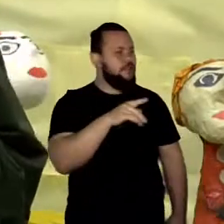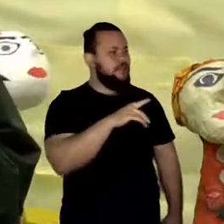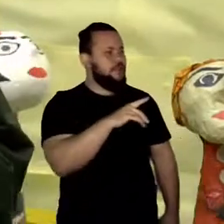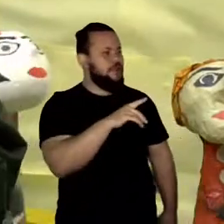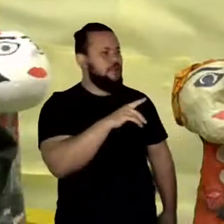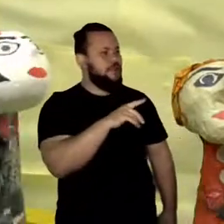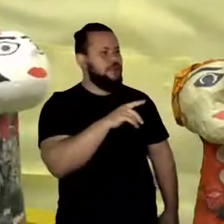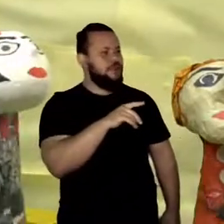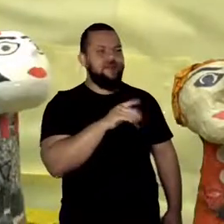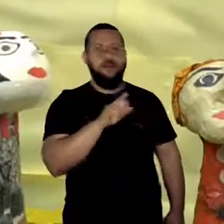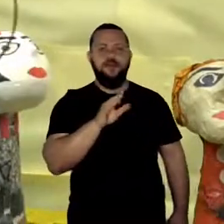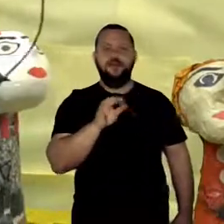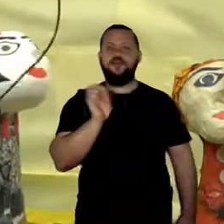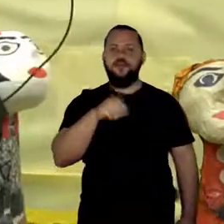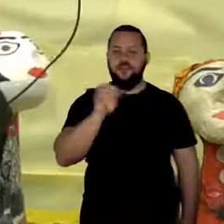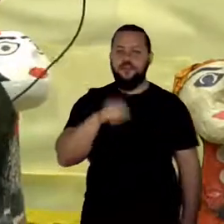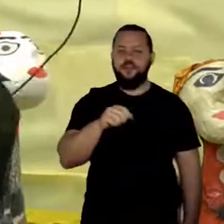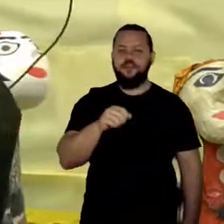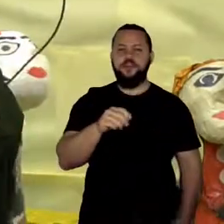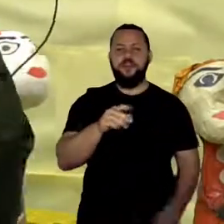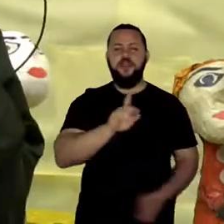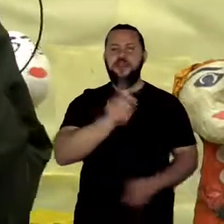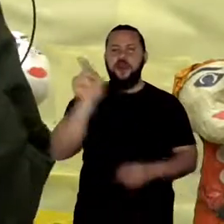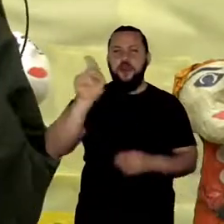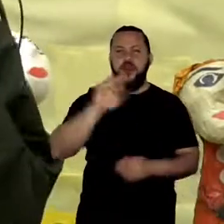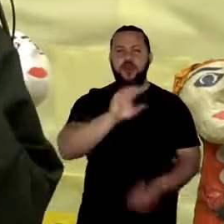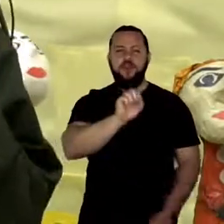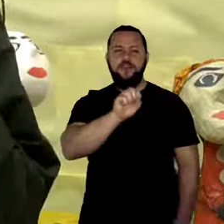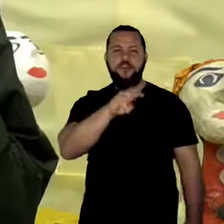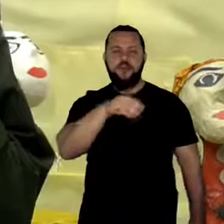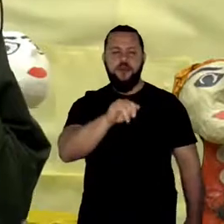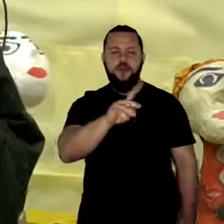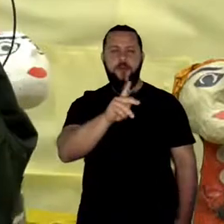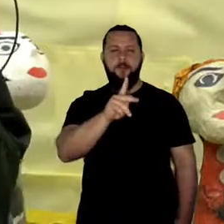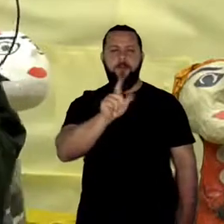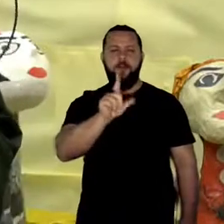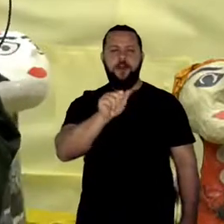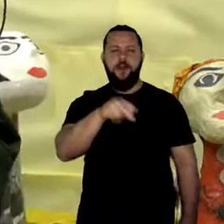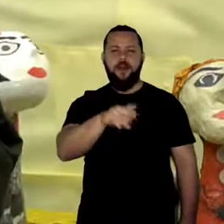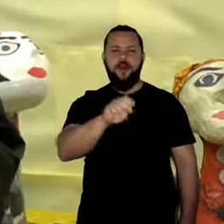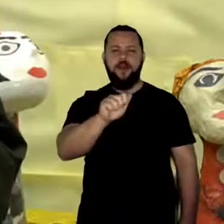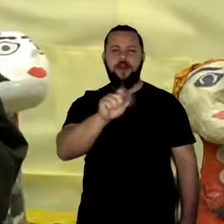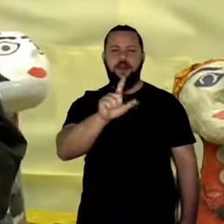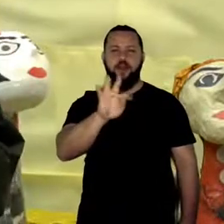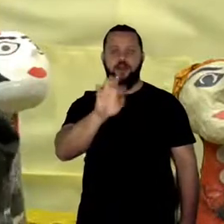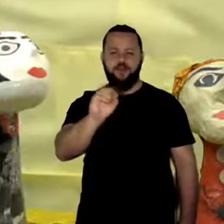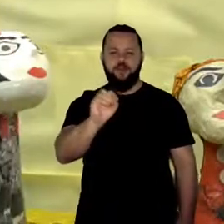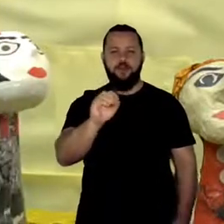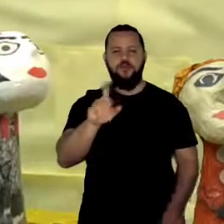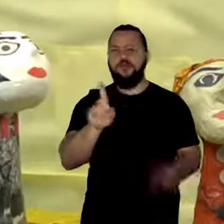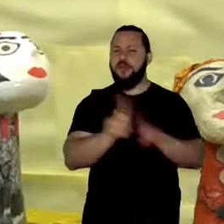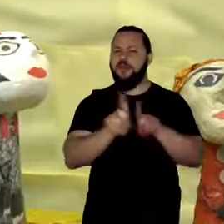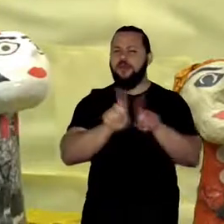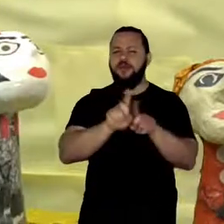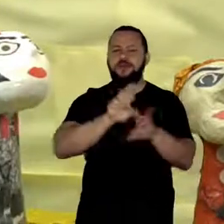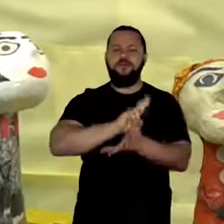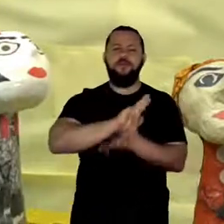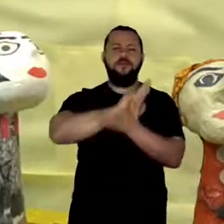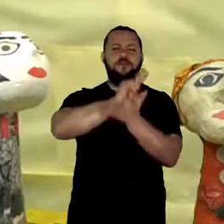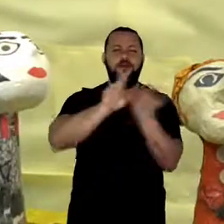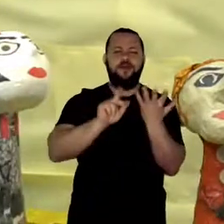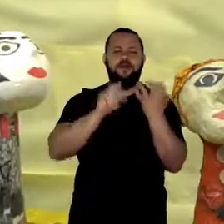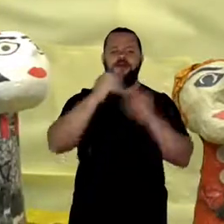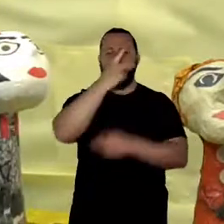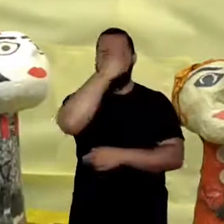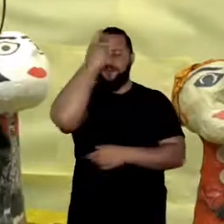CMEI Planalto. Ótimo. Então, aí, a Silvana Sil também é do CMEI Planalto, Maria de Fátima Borges, pessoal aqui